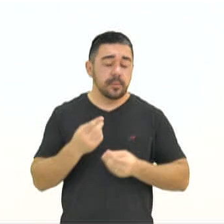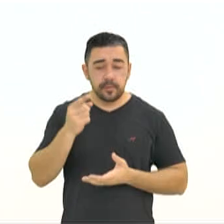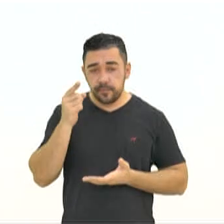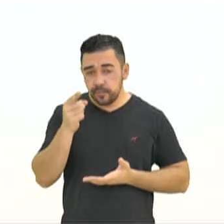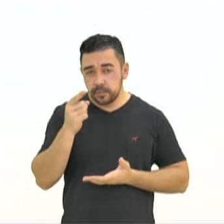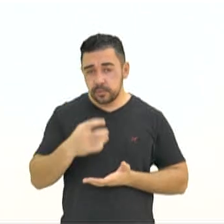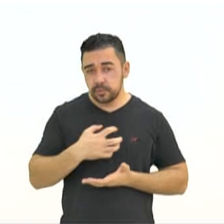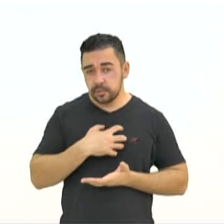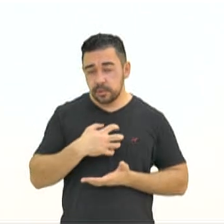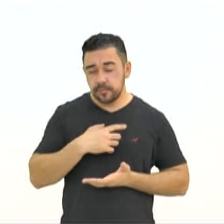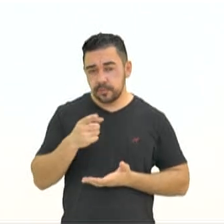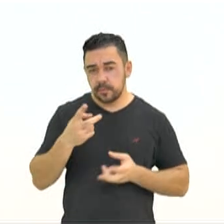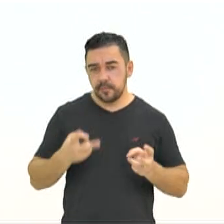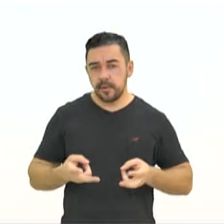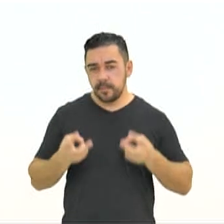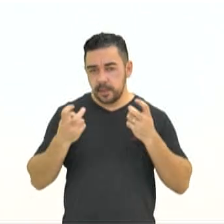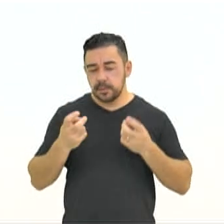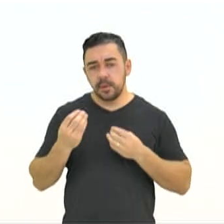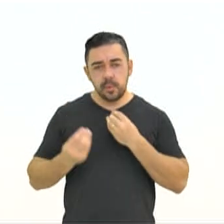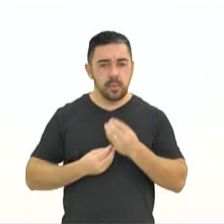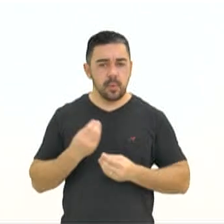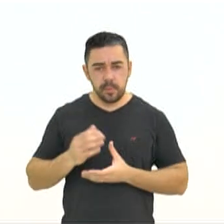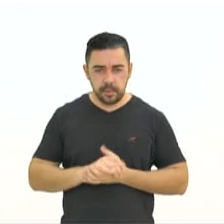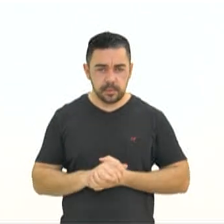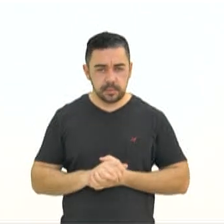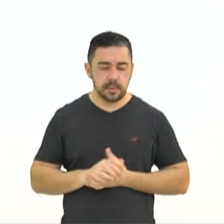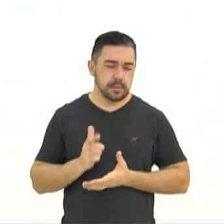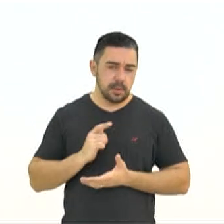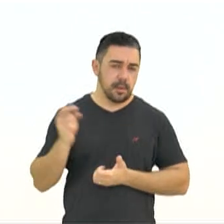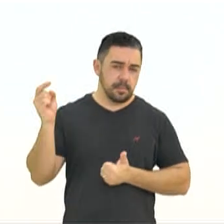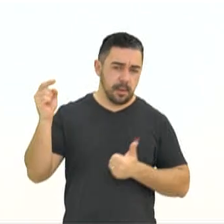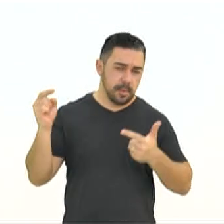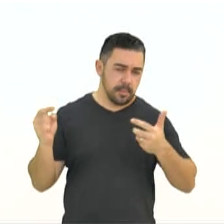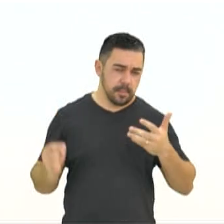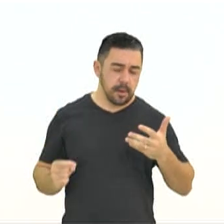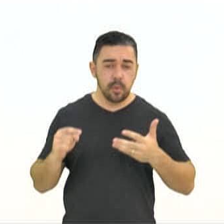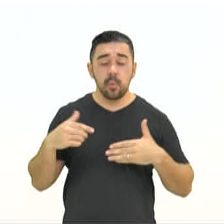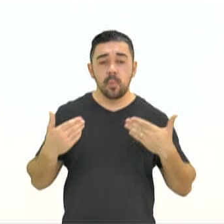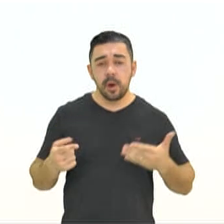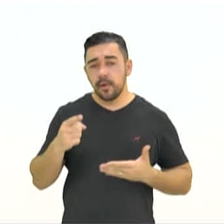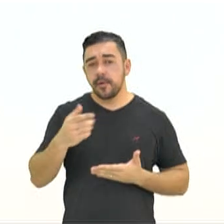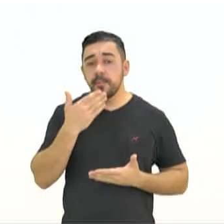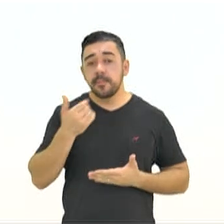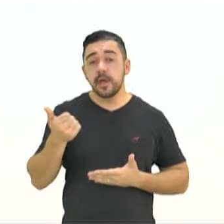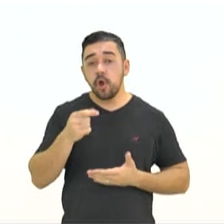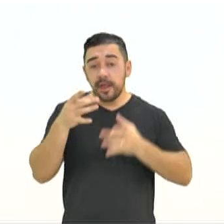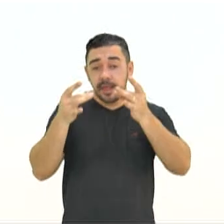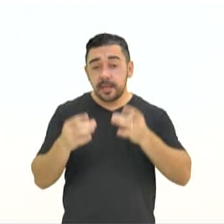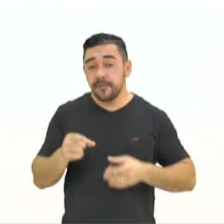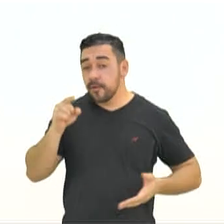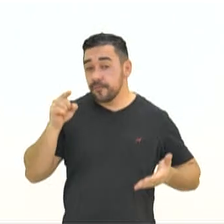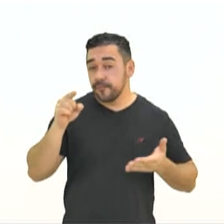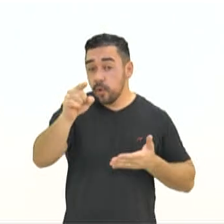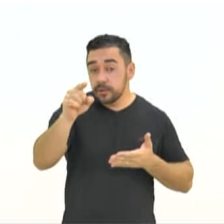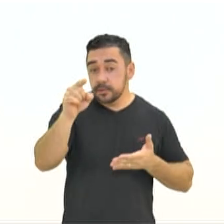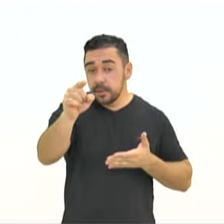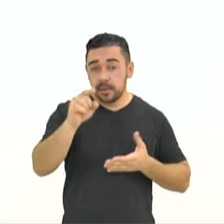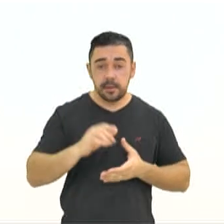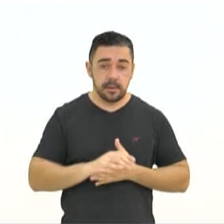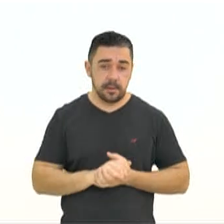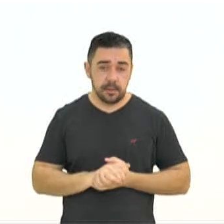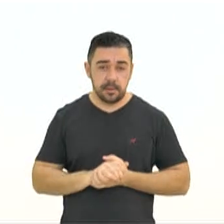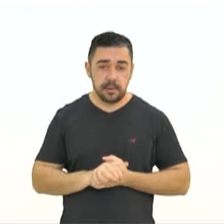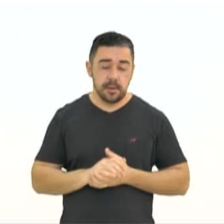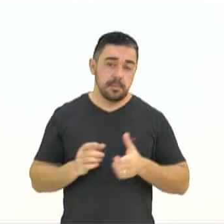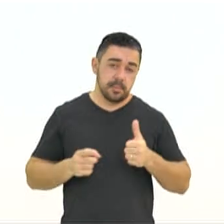vão observar ali nas opções que a gente tem, quais são as opções que melhor descrevem vocês fisicamente. Então,